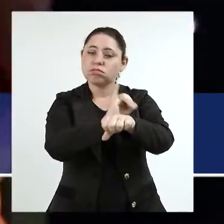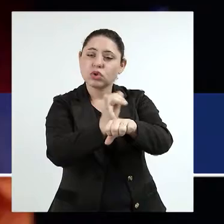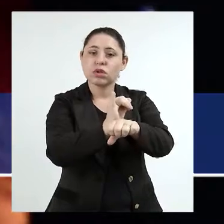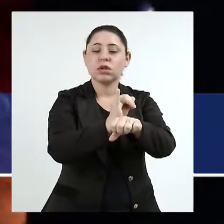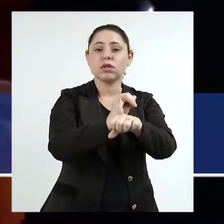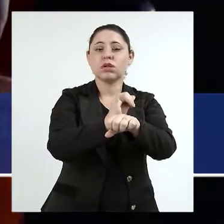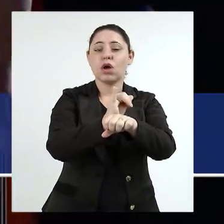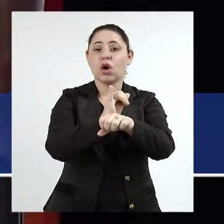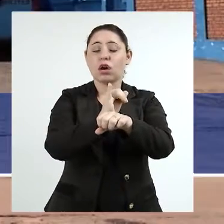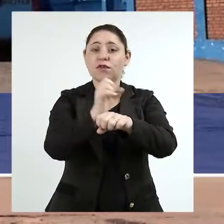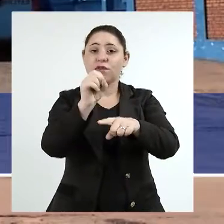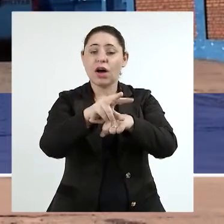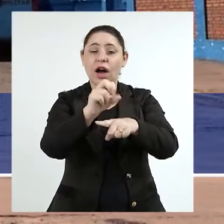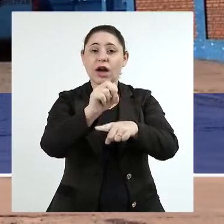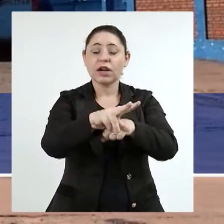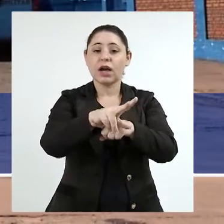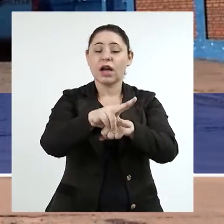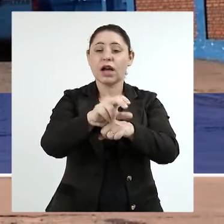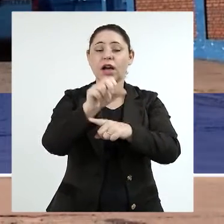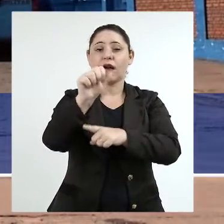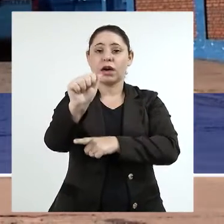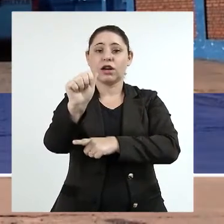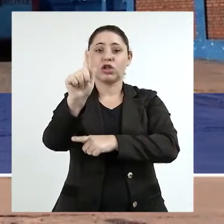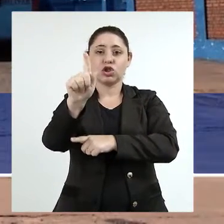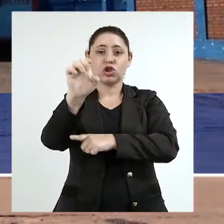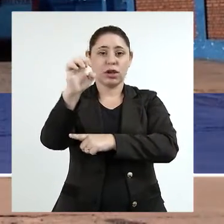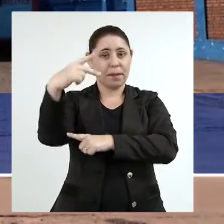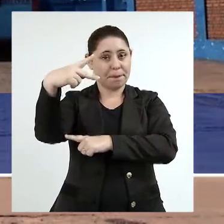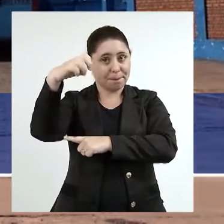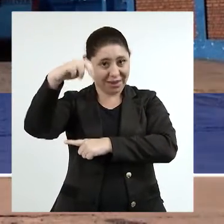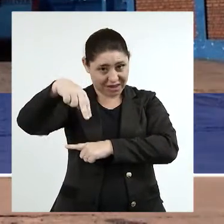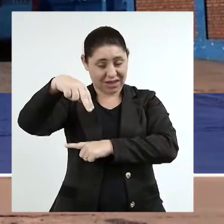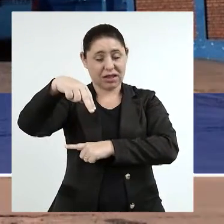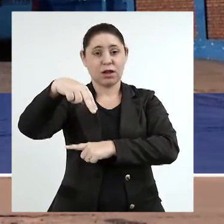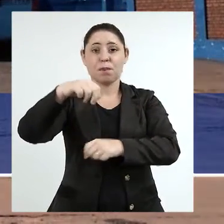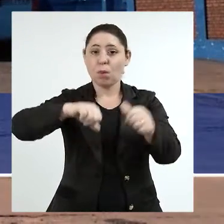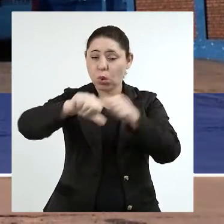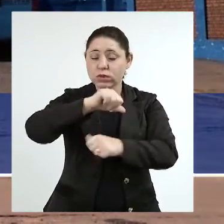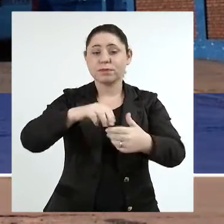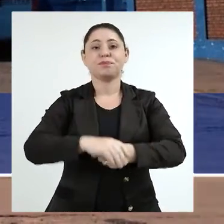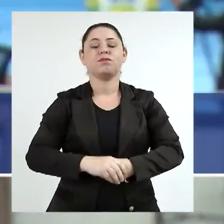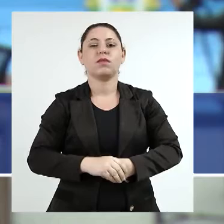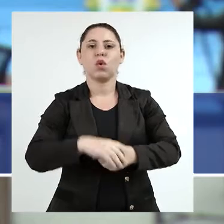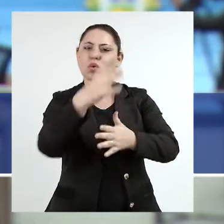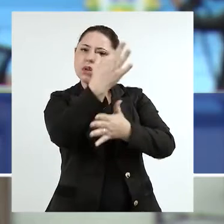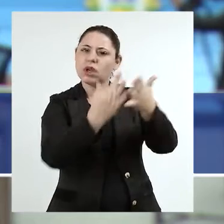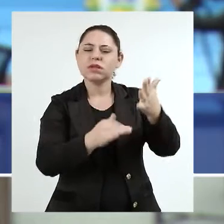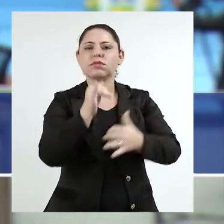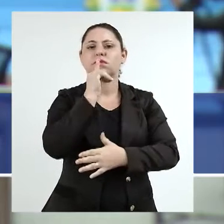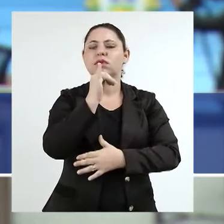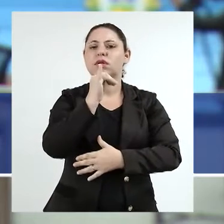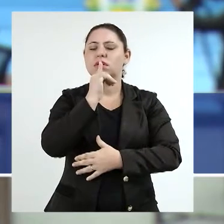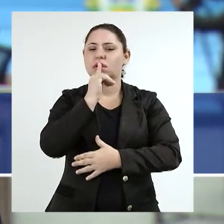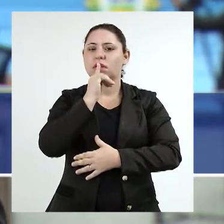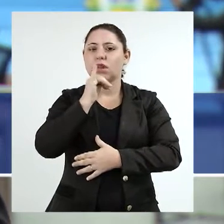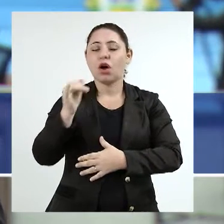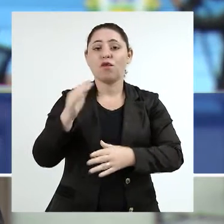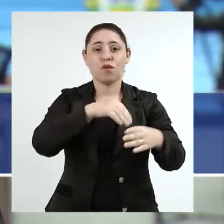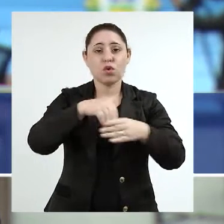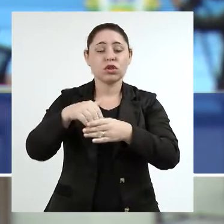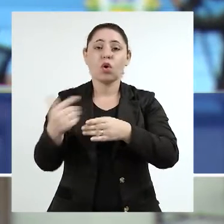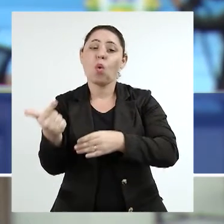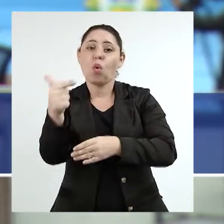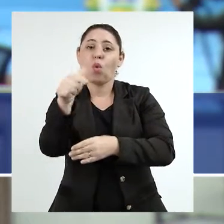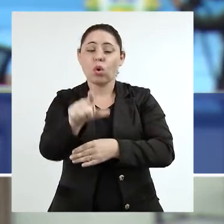quadro de pessoal da Agência Estadual de Administração do Sistema Penitenciário, a AGPEM. O texto ainda deve passar por